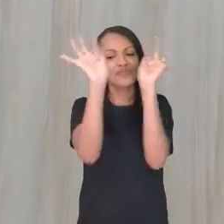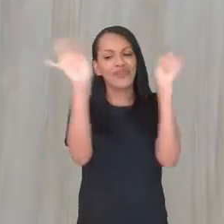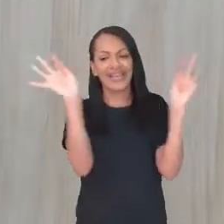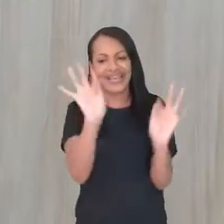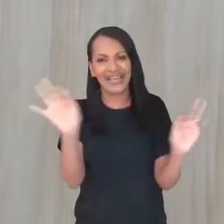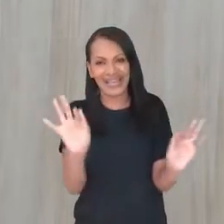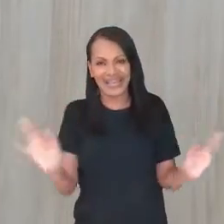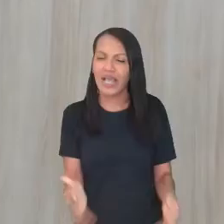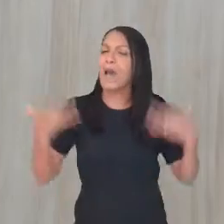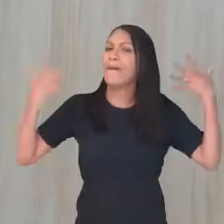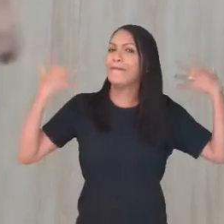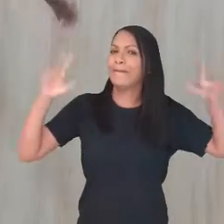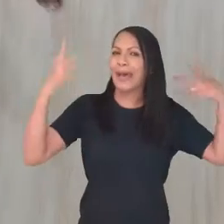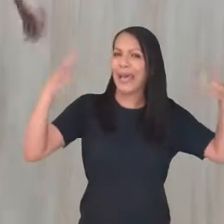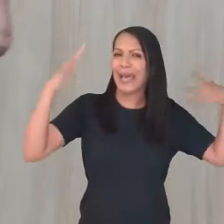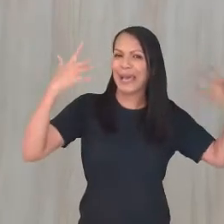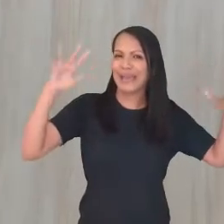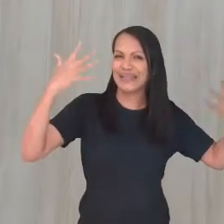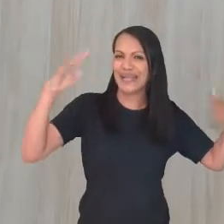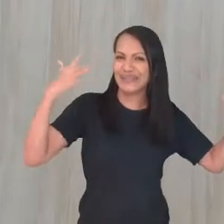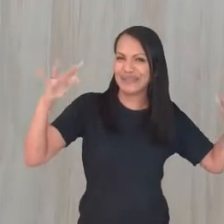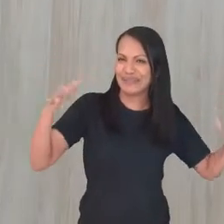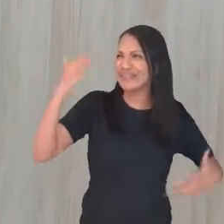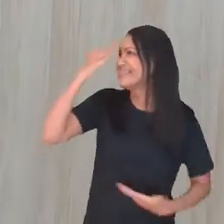Uhul! Parabéns!